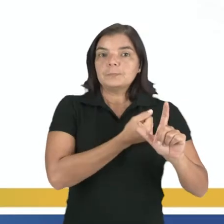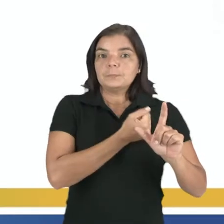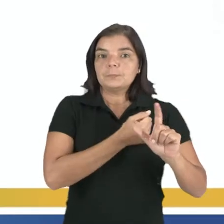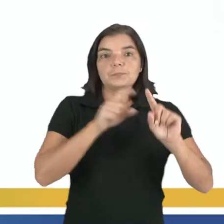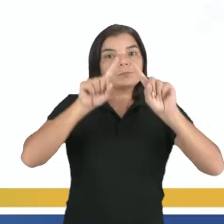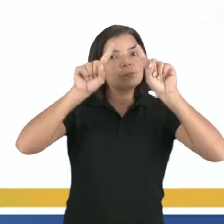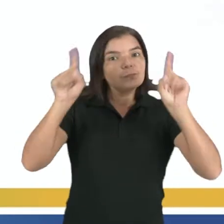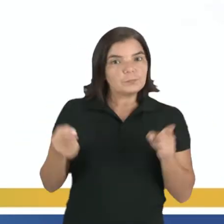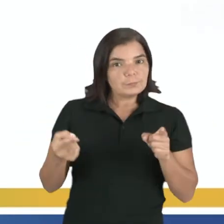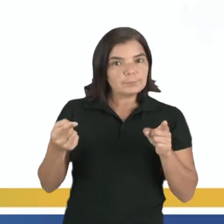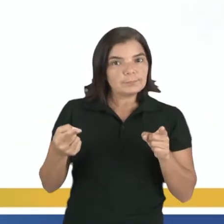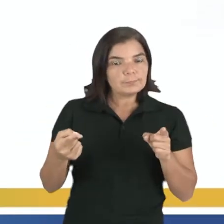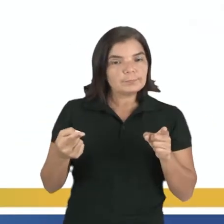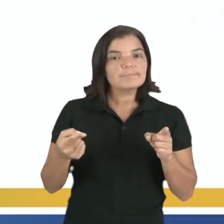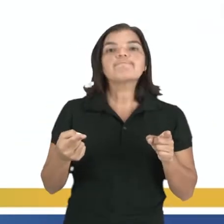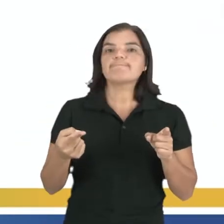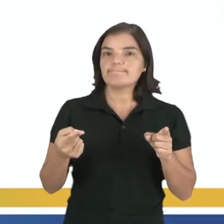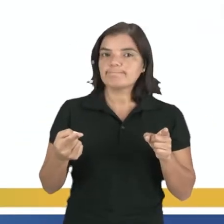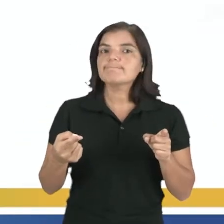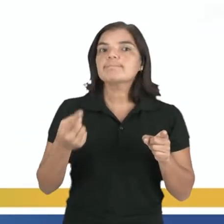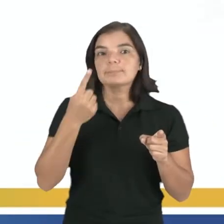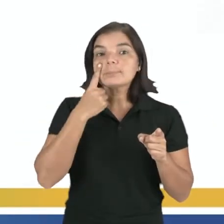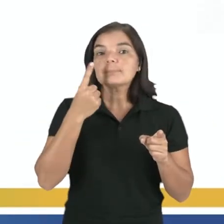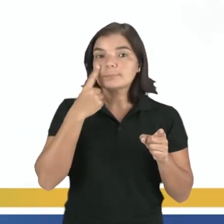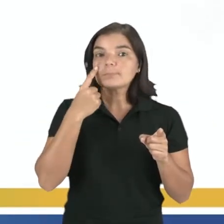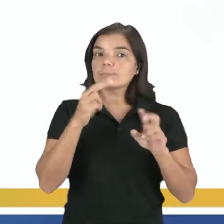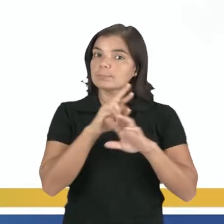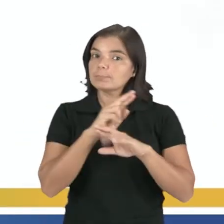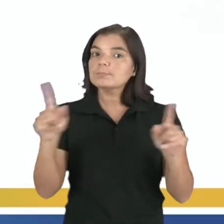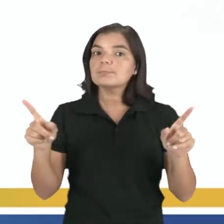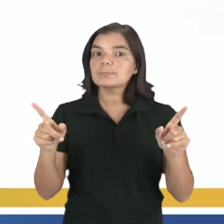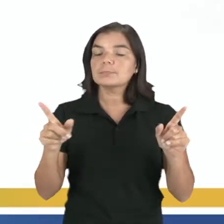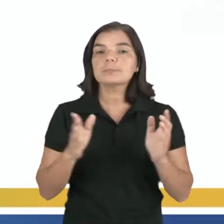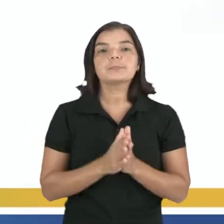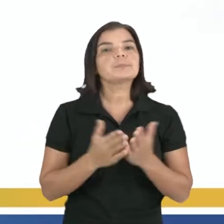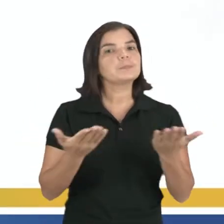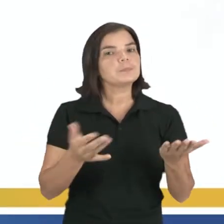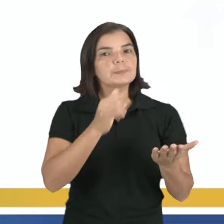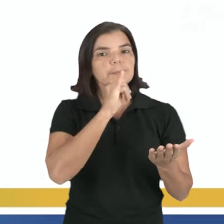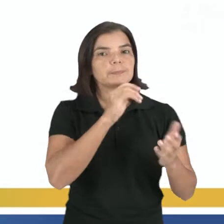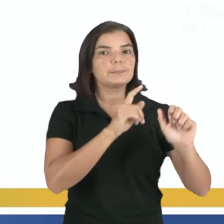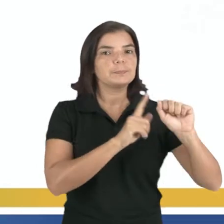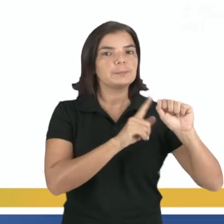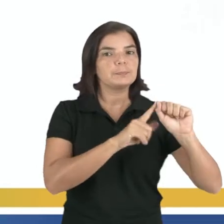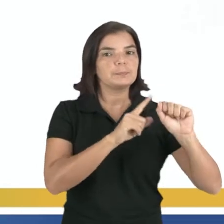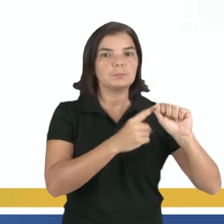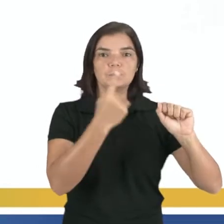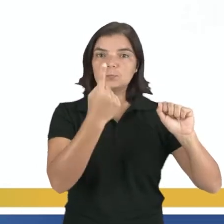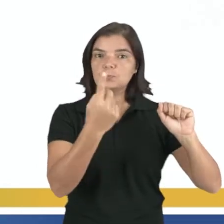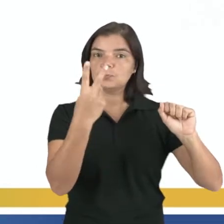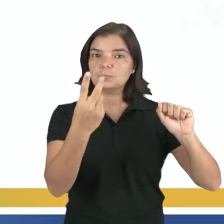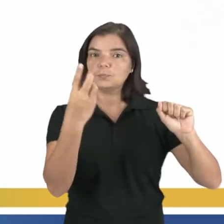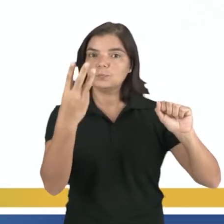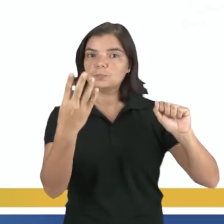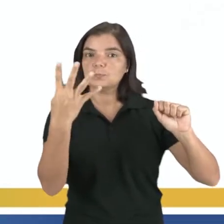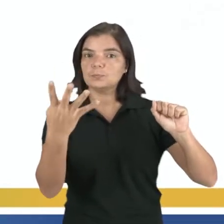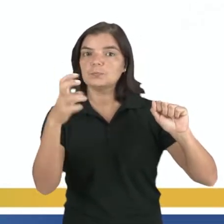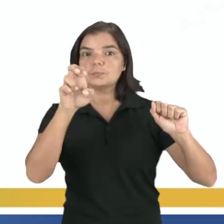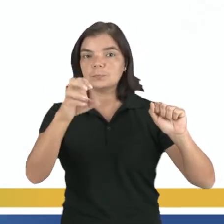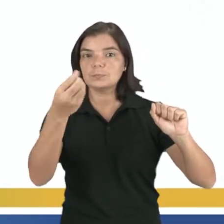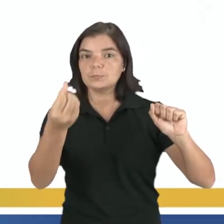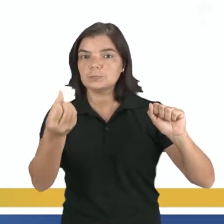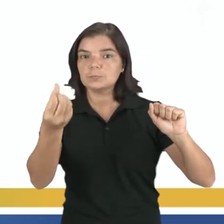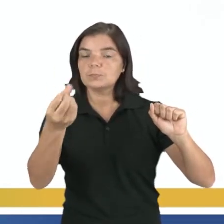dentro de parênteses, né, para ficar aí uma notação diferente. Então no exemplo A eu tenho a sequência 1, 2, 3, 4,